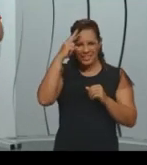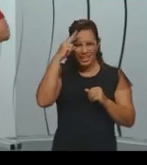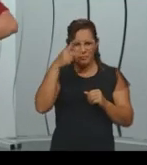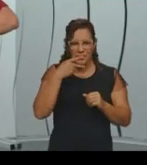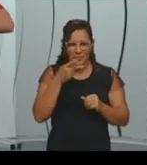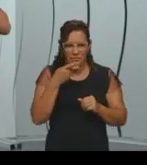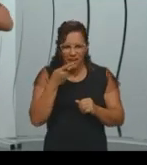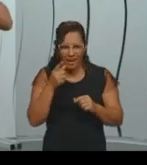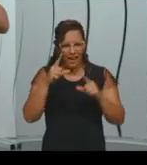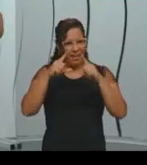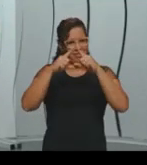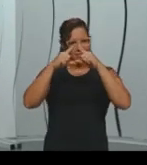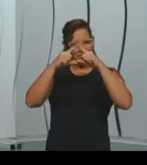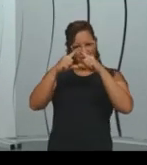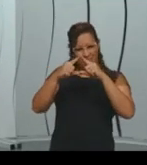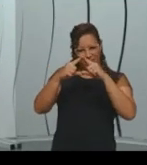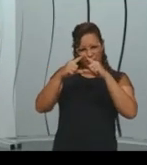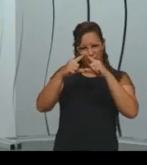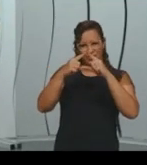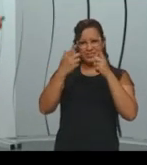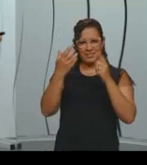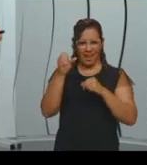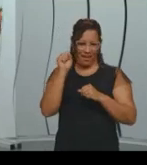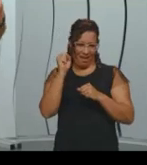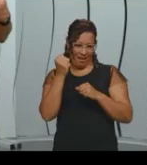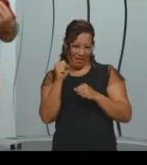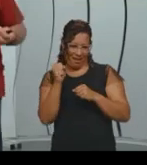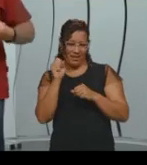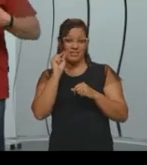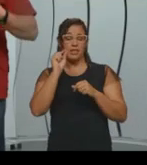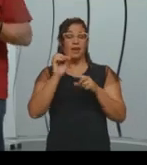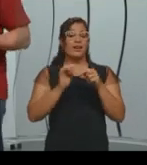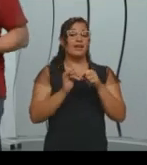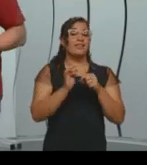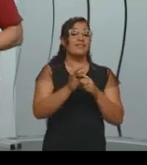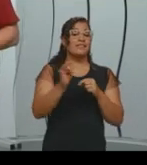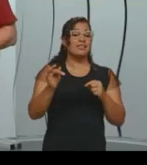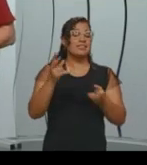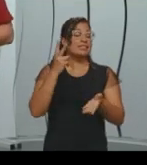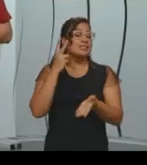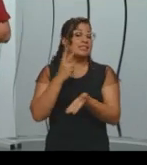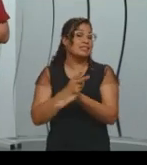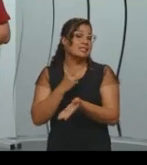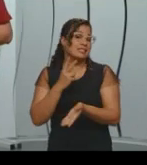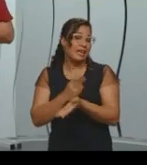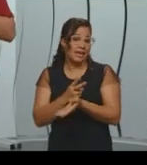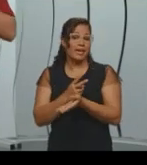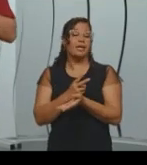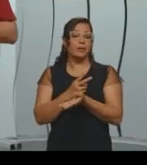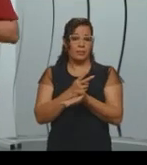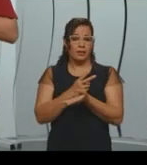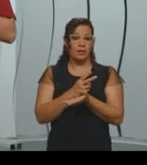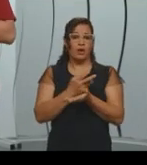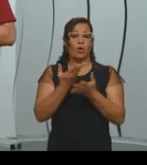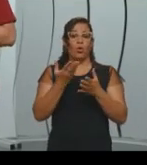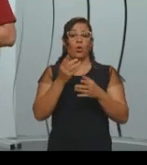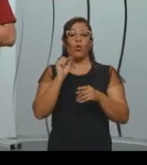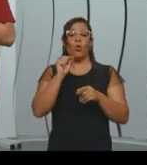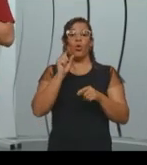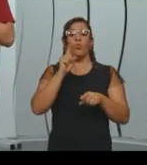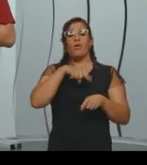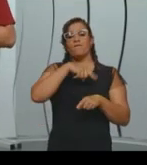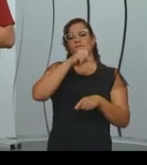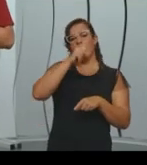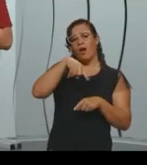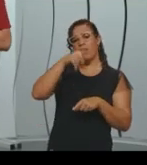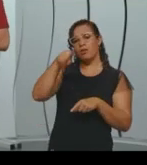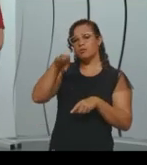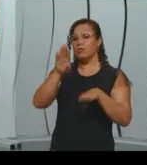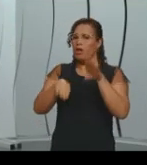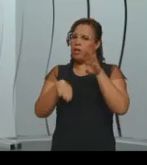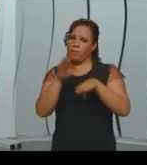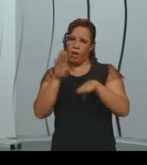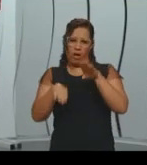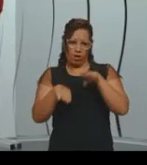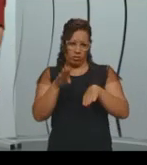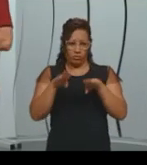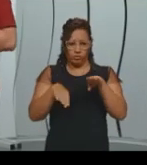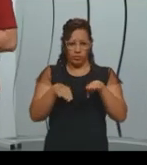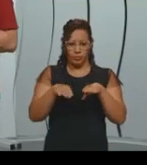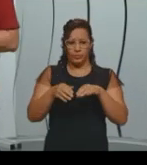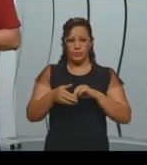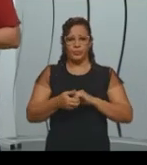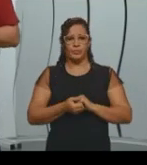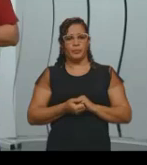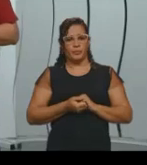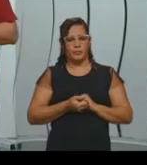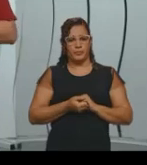agora há pouco? O delta em física sempre vai significar uma variação, ok? Então